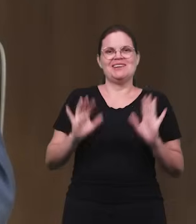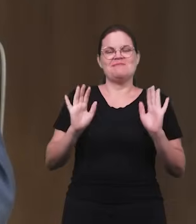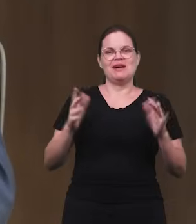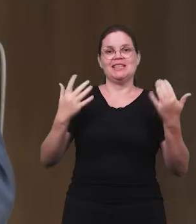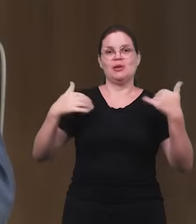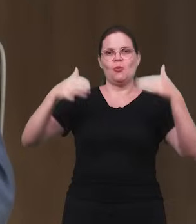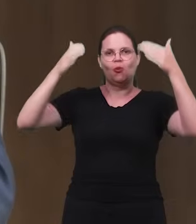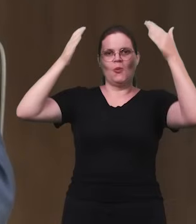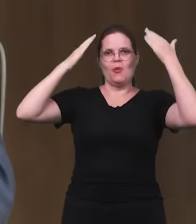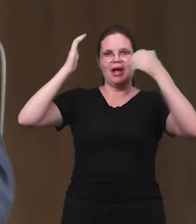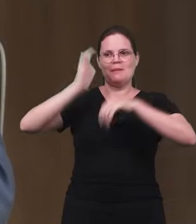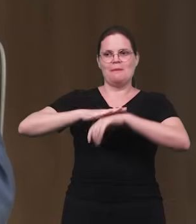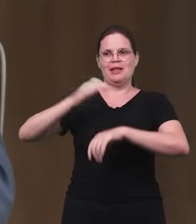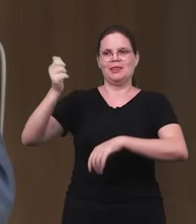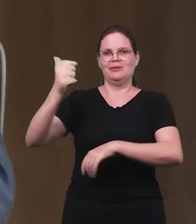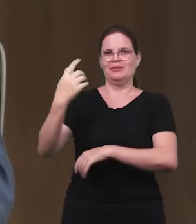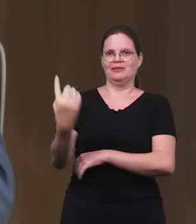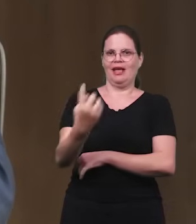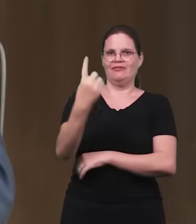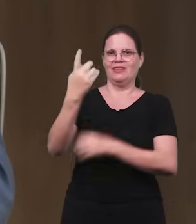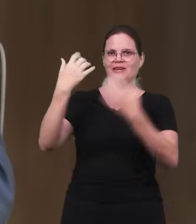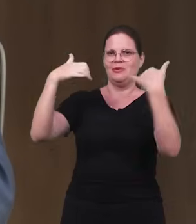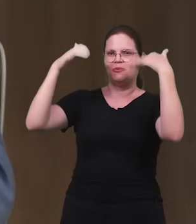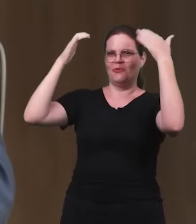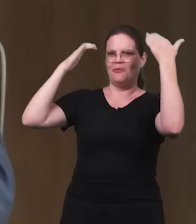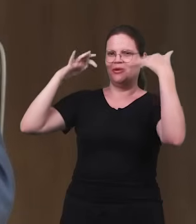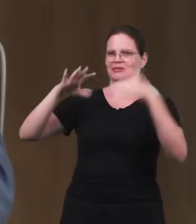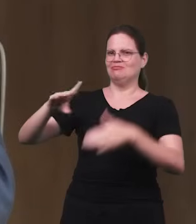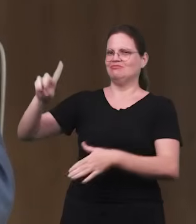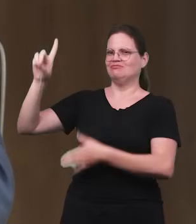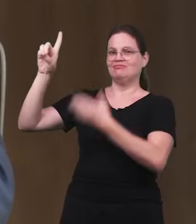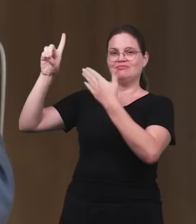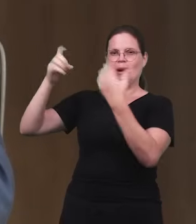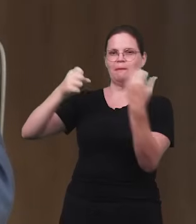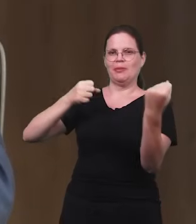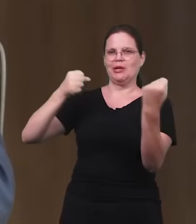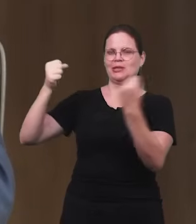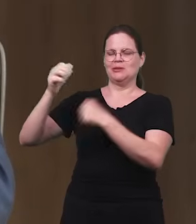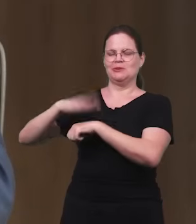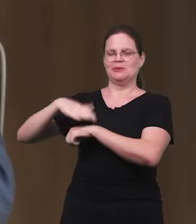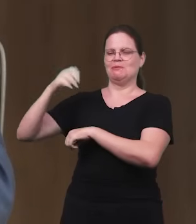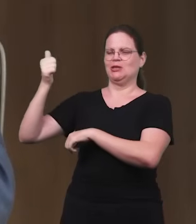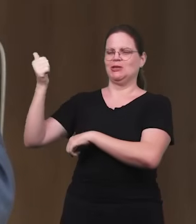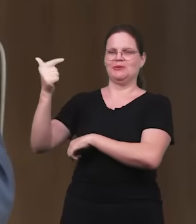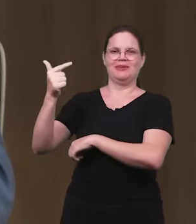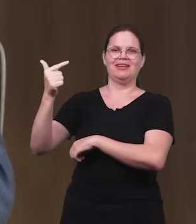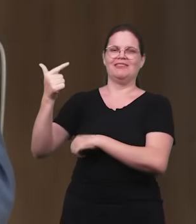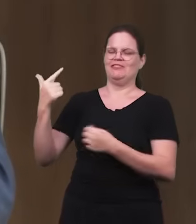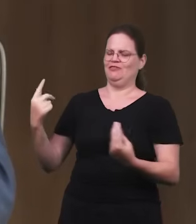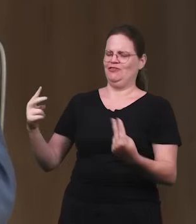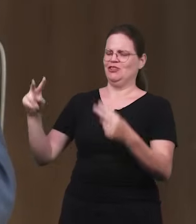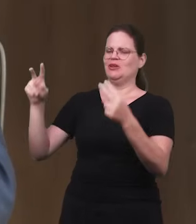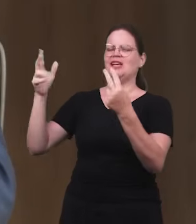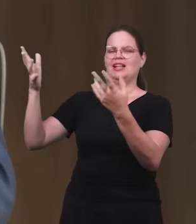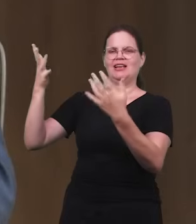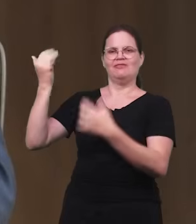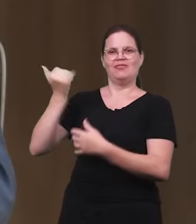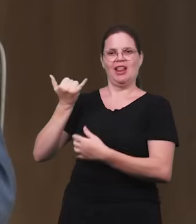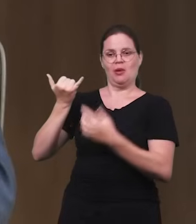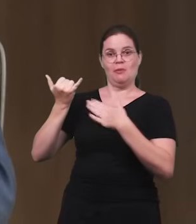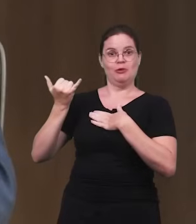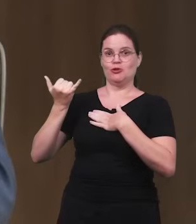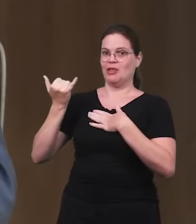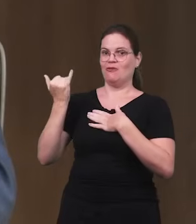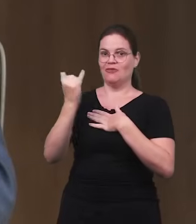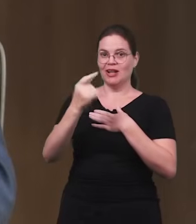ainda maior do que ele, e muito mais poderoso, e muito mais vitorioso, que quer falar com os nossos meninos,